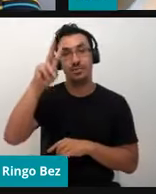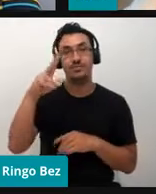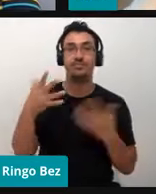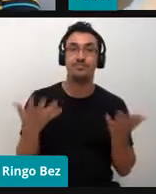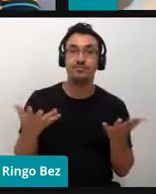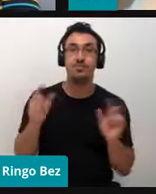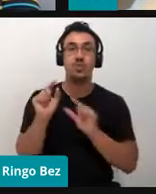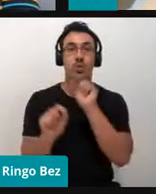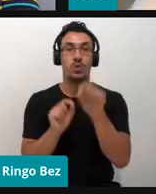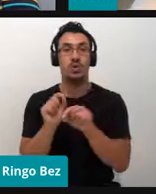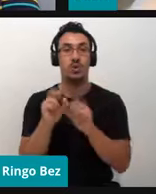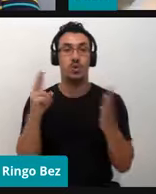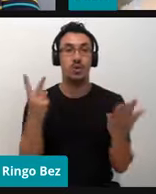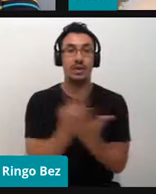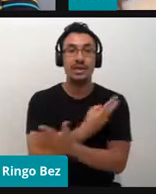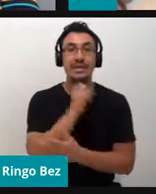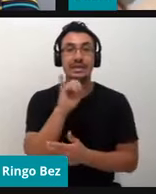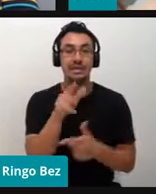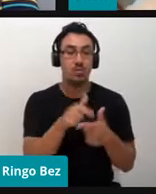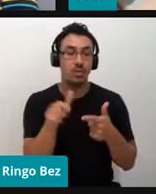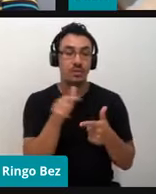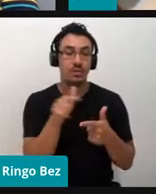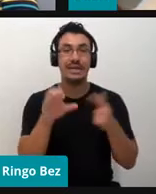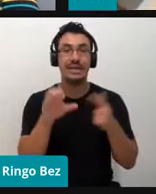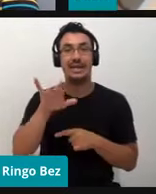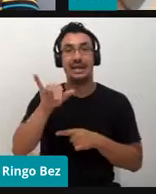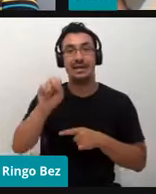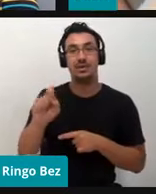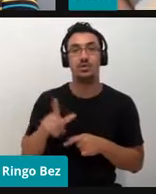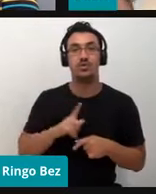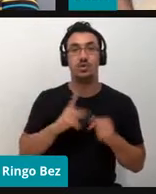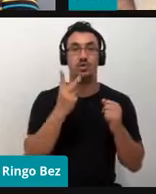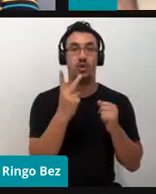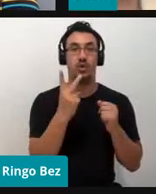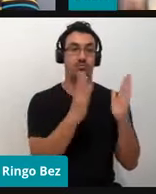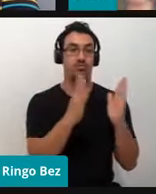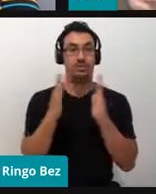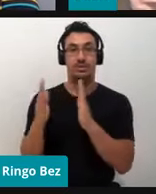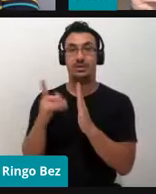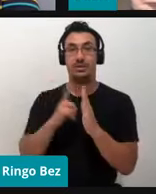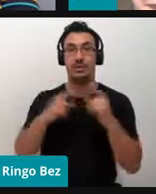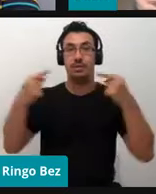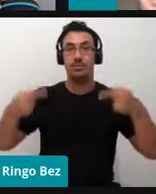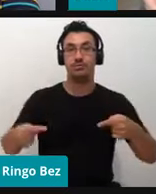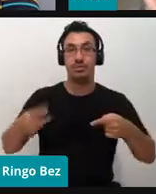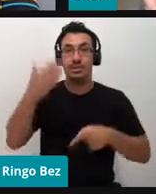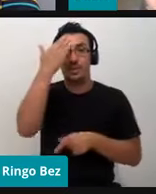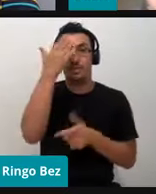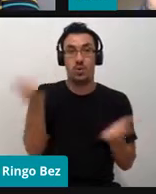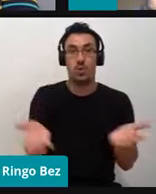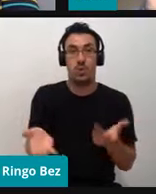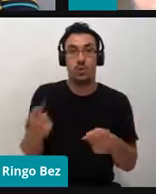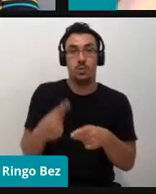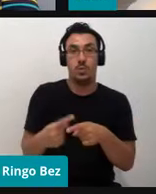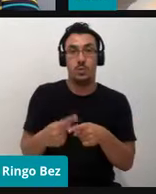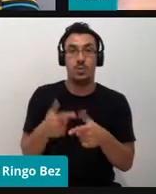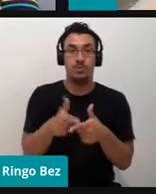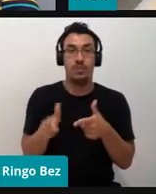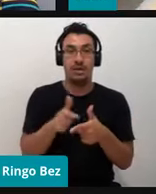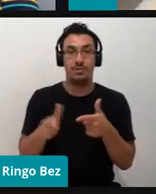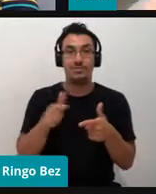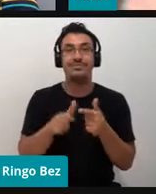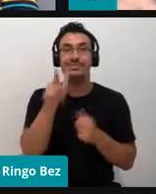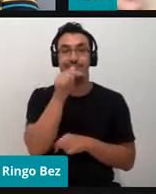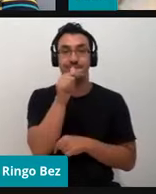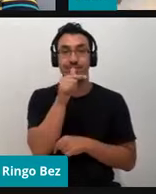quando ocorrem essas crises, e aí tem dois fatores antrópicos que estão concorrendo nesse momento para essa crise hídrica, aquele